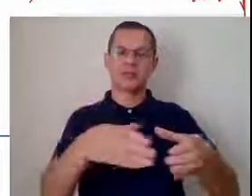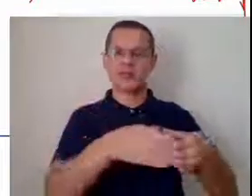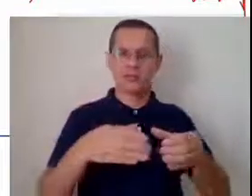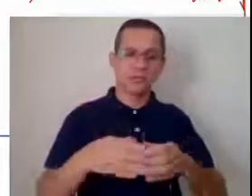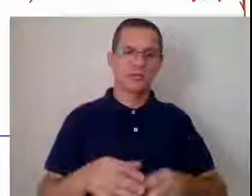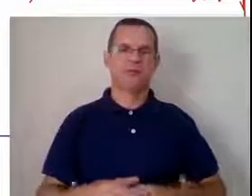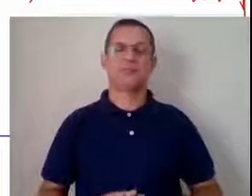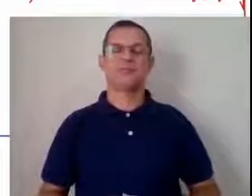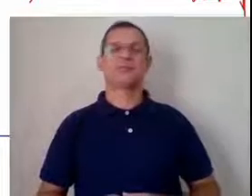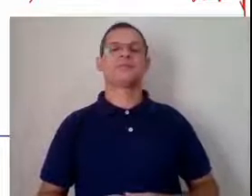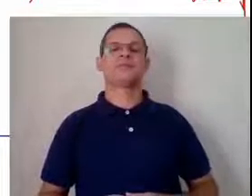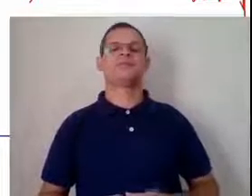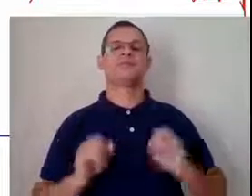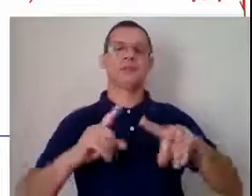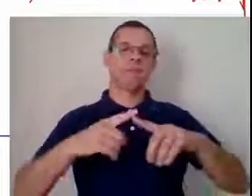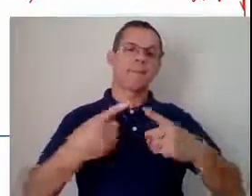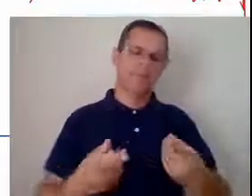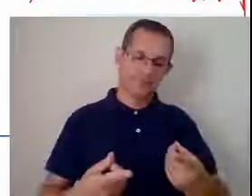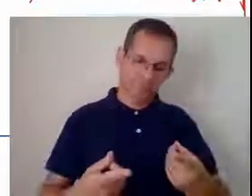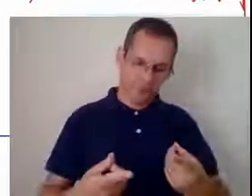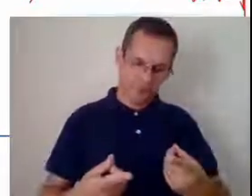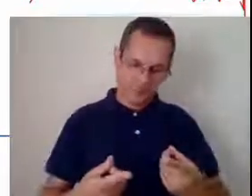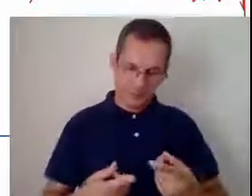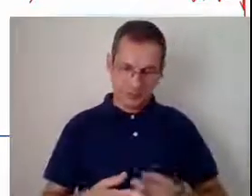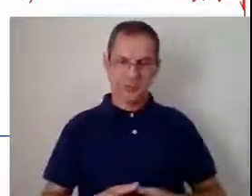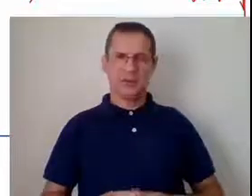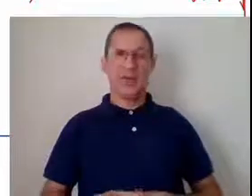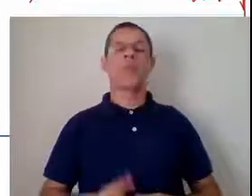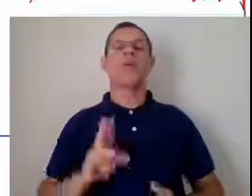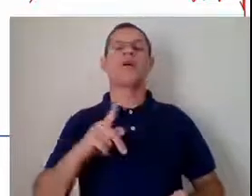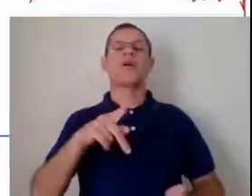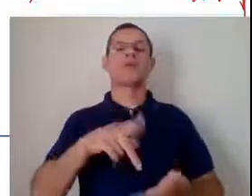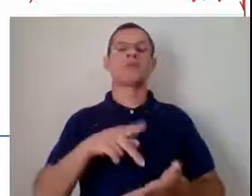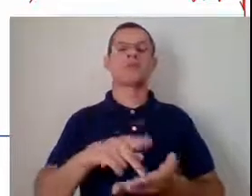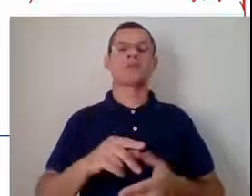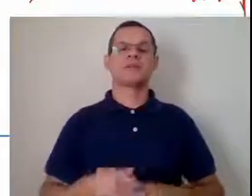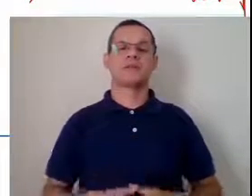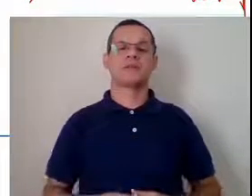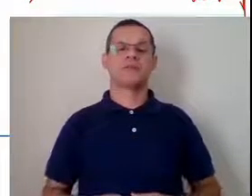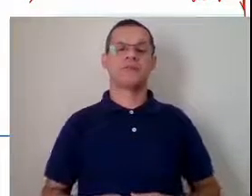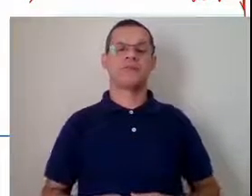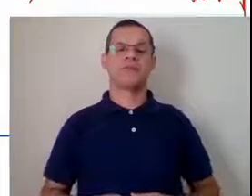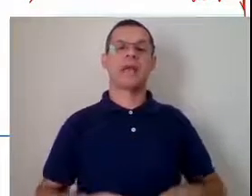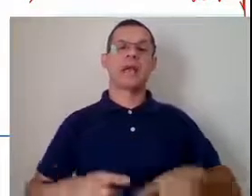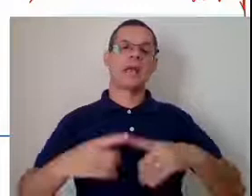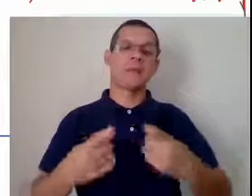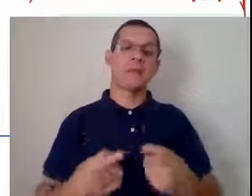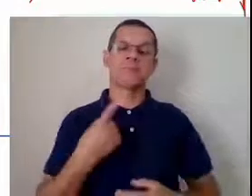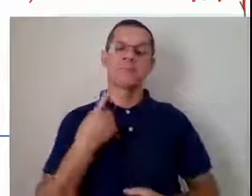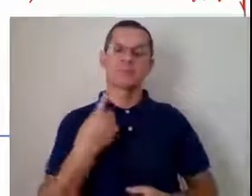os conjuntos, tá? Essa é uma afirmação verdadeira, tá? E